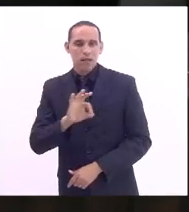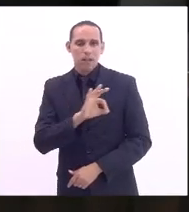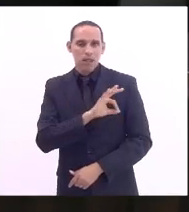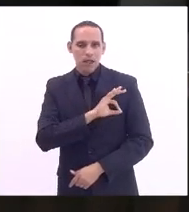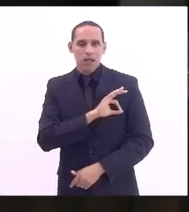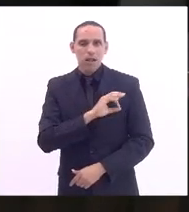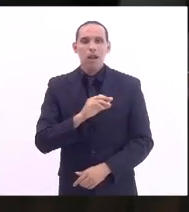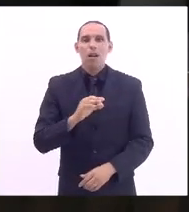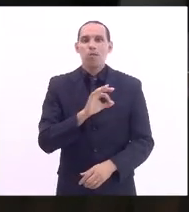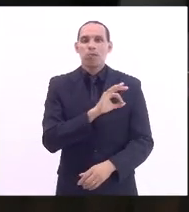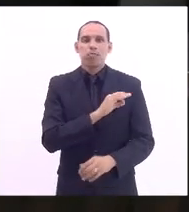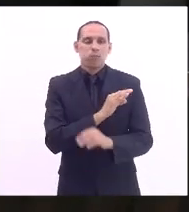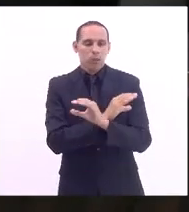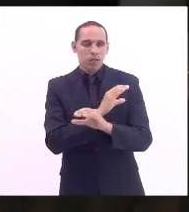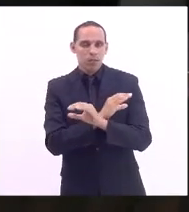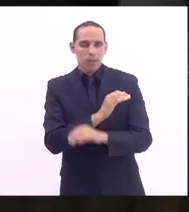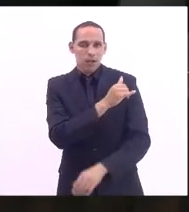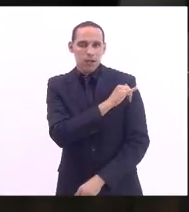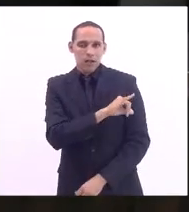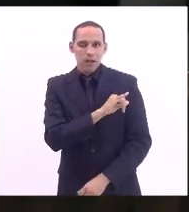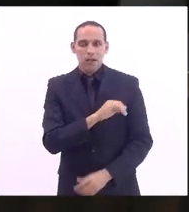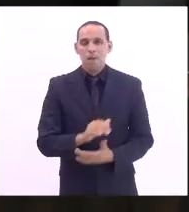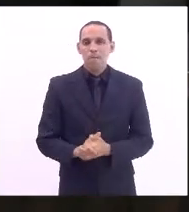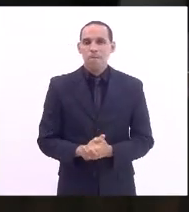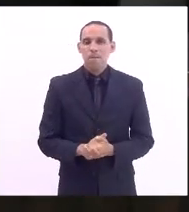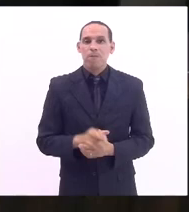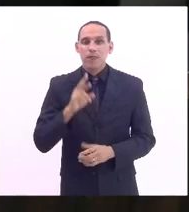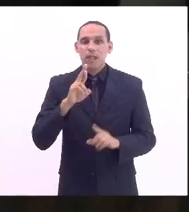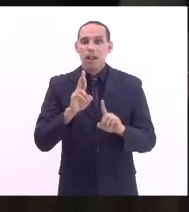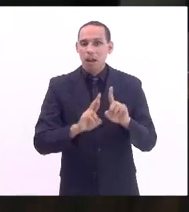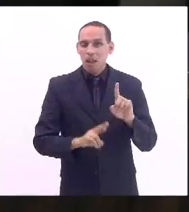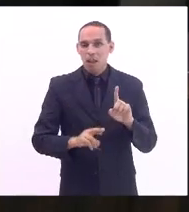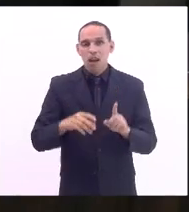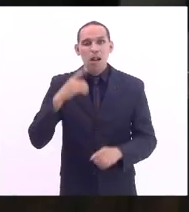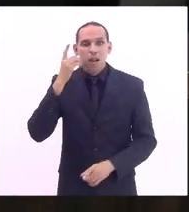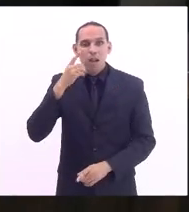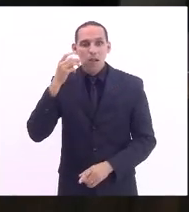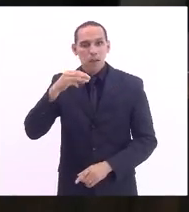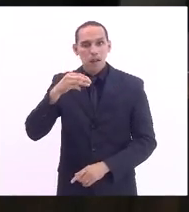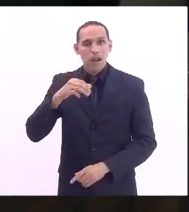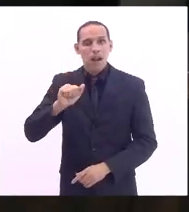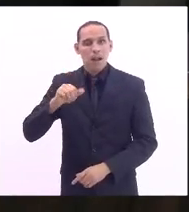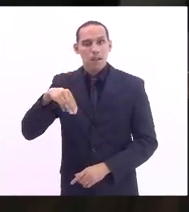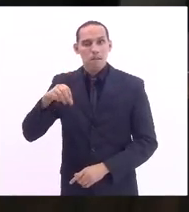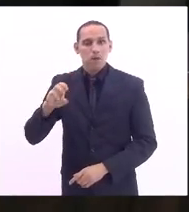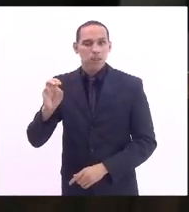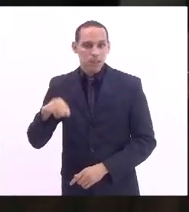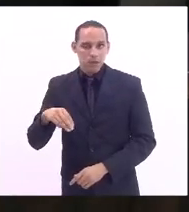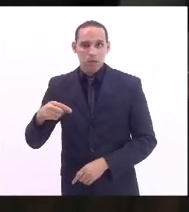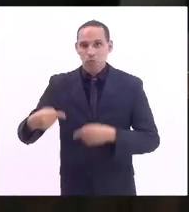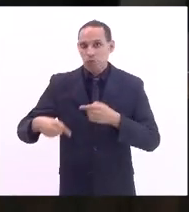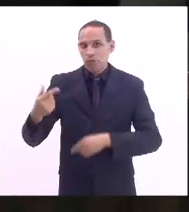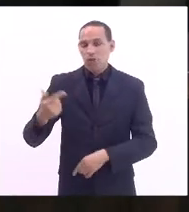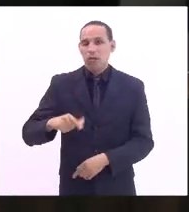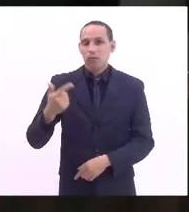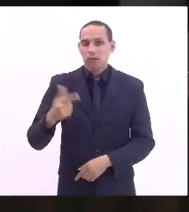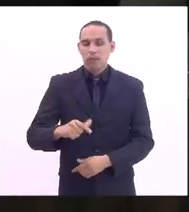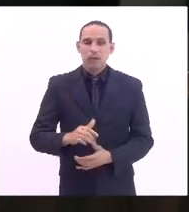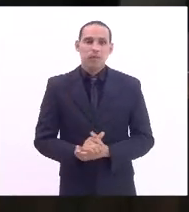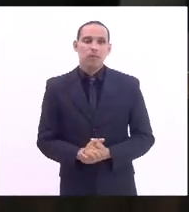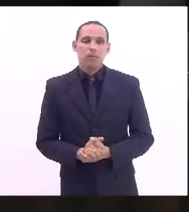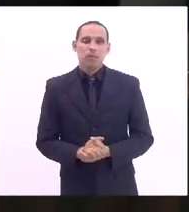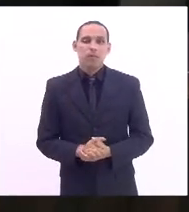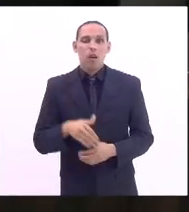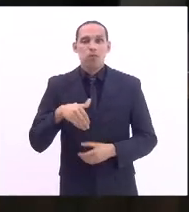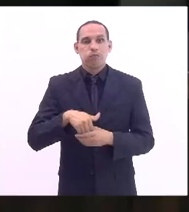Presidente da Comissão de Normas Internas e Proporções Externas, favorável, relator, deputado Rodrigo Amorim. Em discussão, não havendo quem queira discutir, encerrada a discussão.